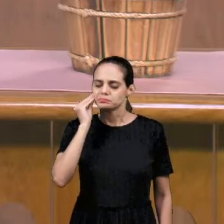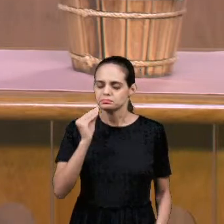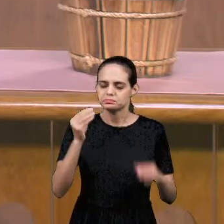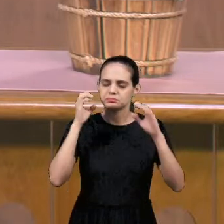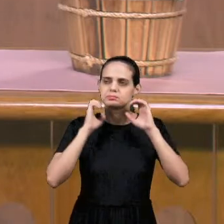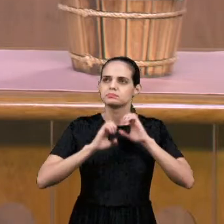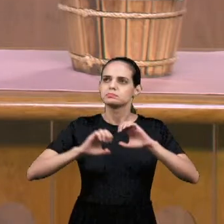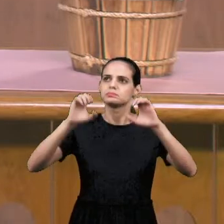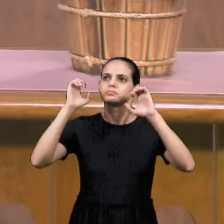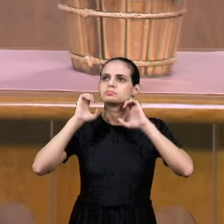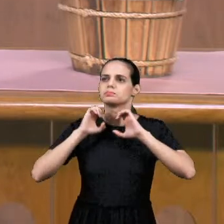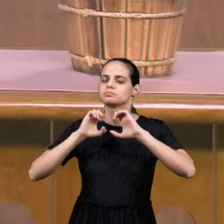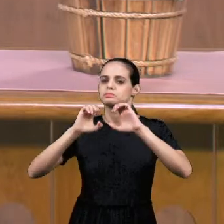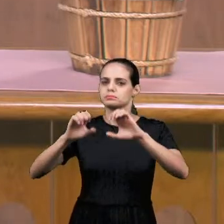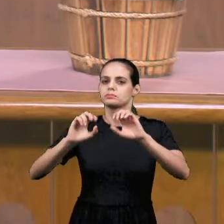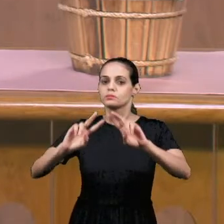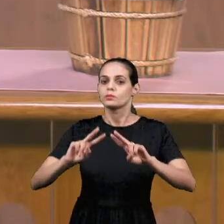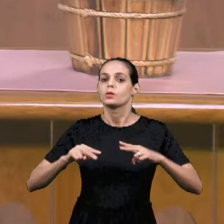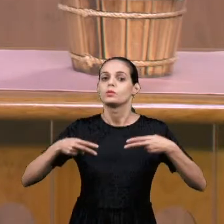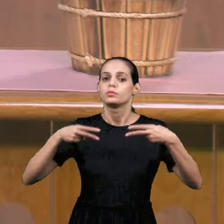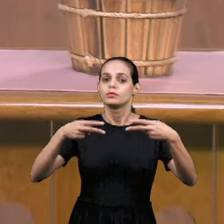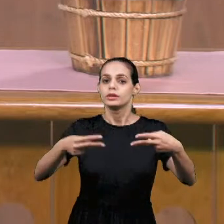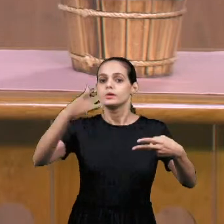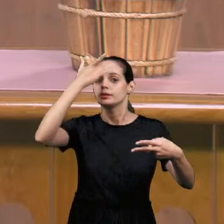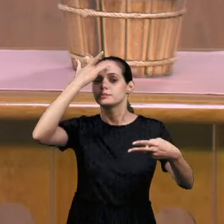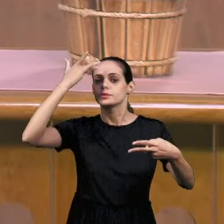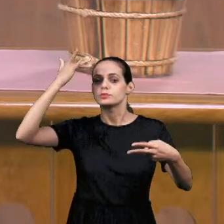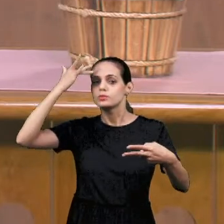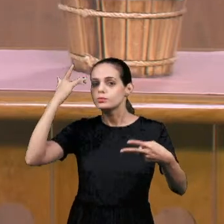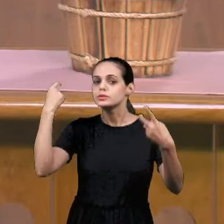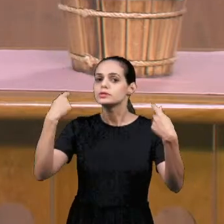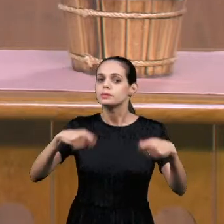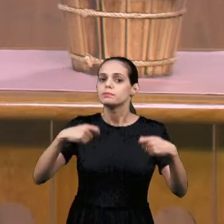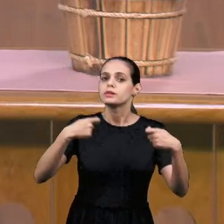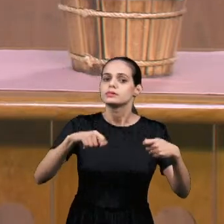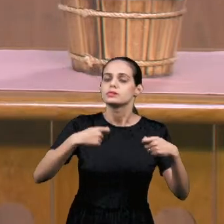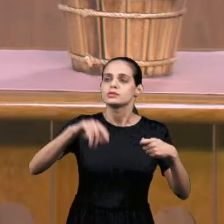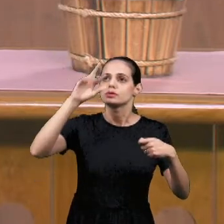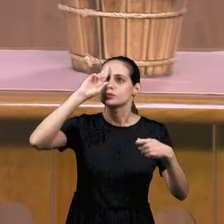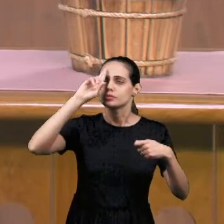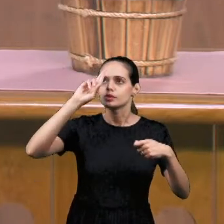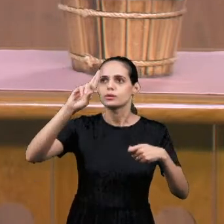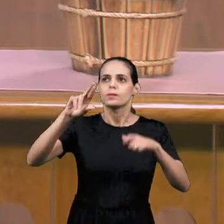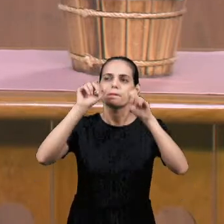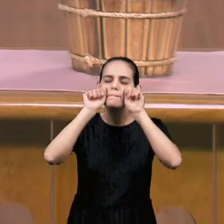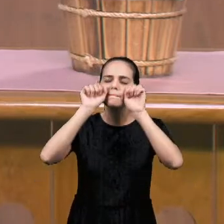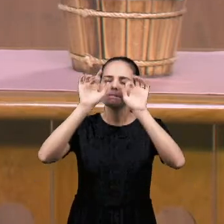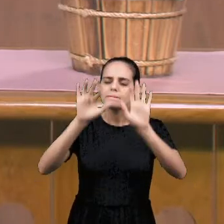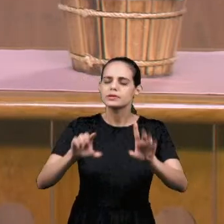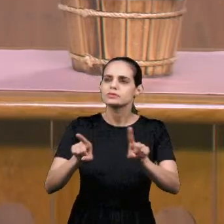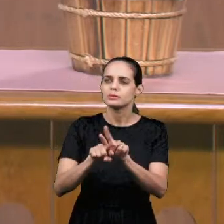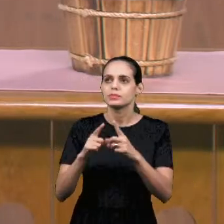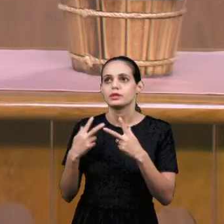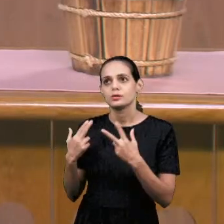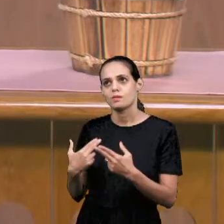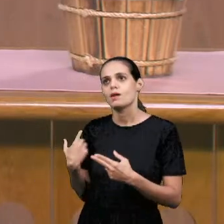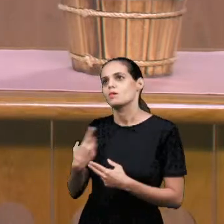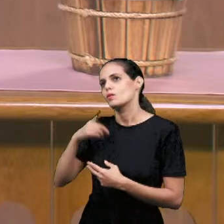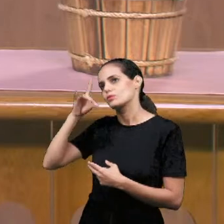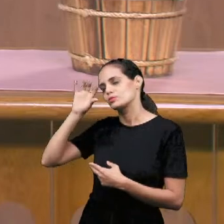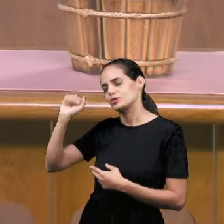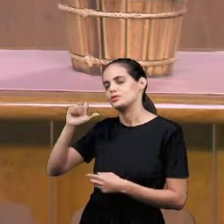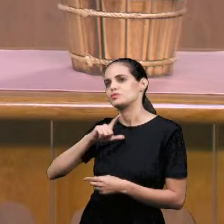o link, Senhor, para que aqueles que são necessitados possam receber também a bênção que um dia recebemos. Assim pedimos, recebe no Teu